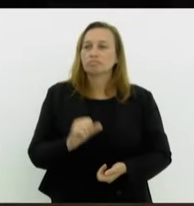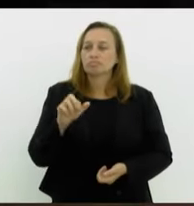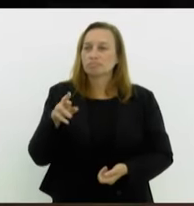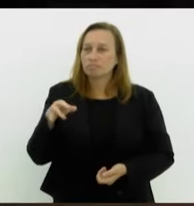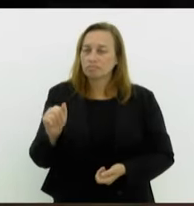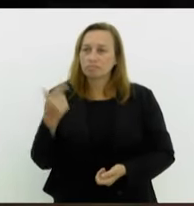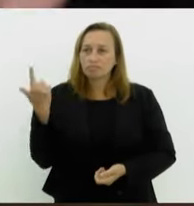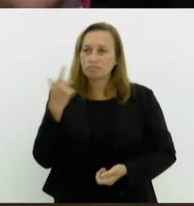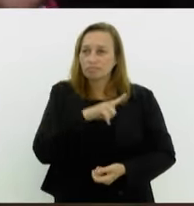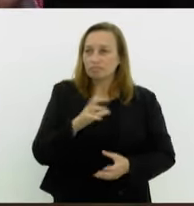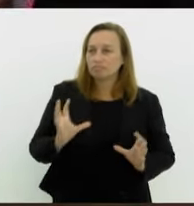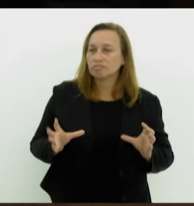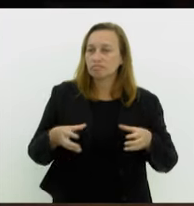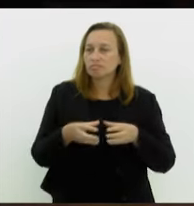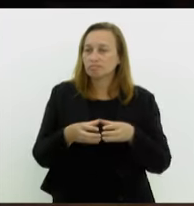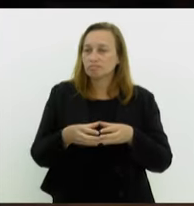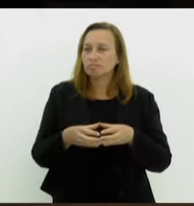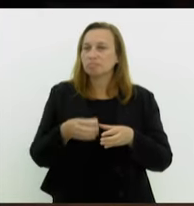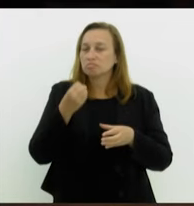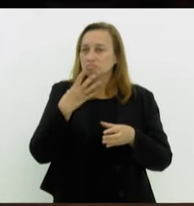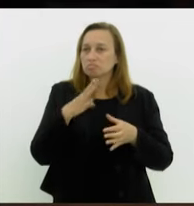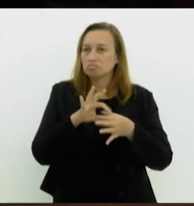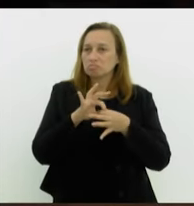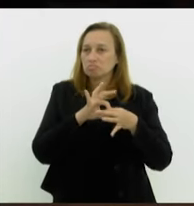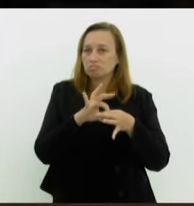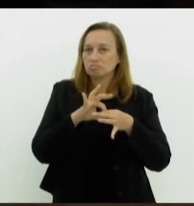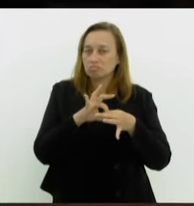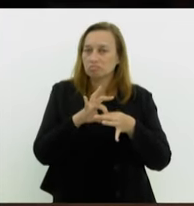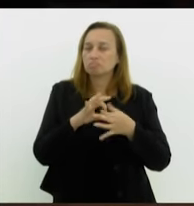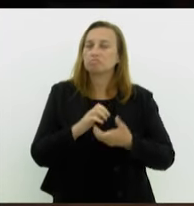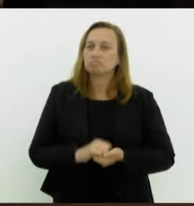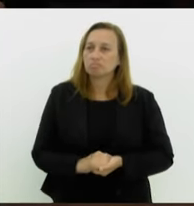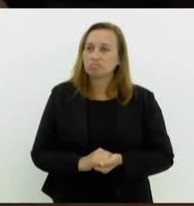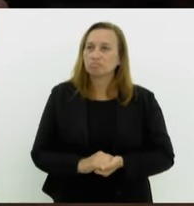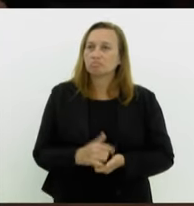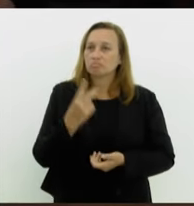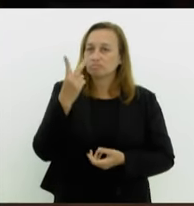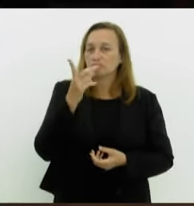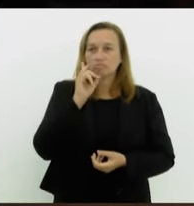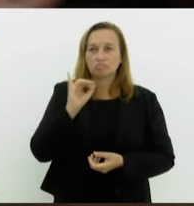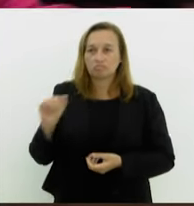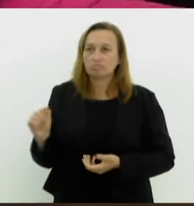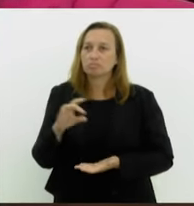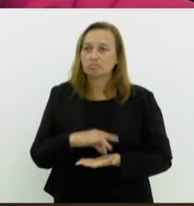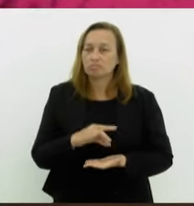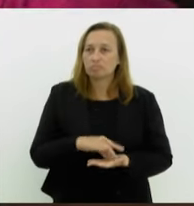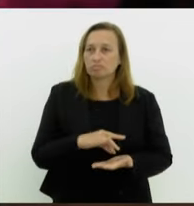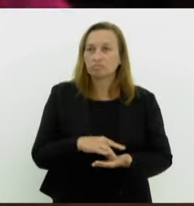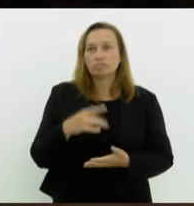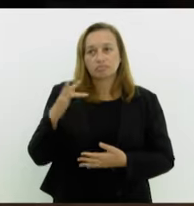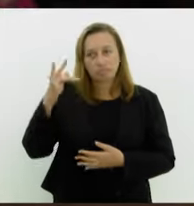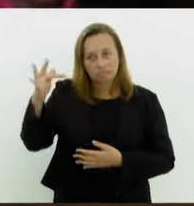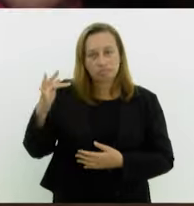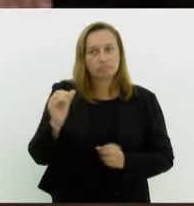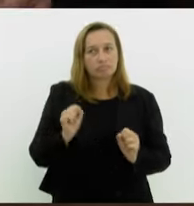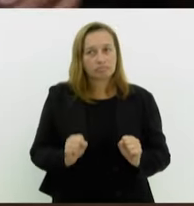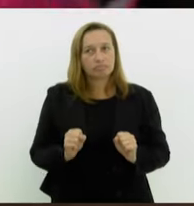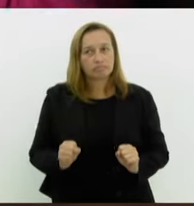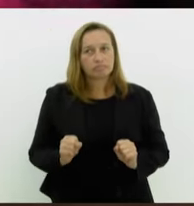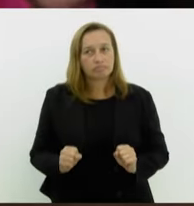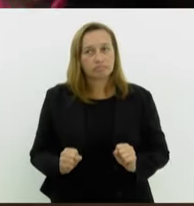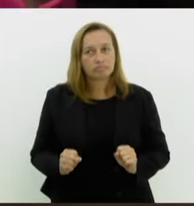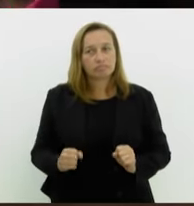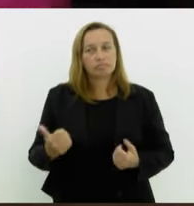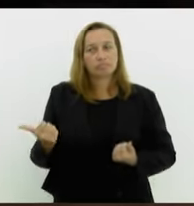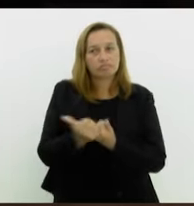conseguiu unir aqui um time um time que teria na verdade que ser dois dias em breve a gente vai poder assim ter